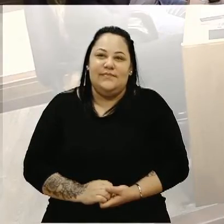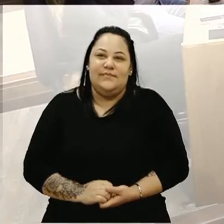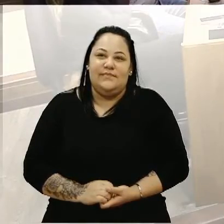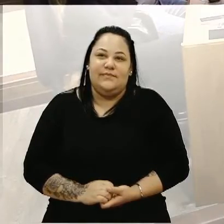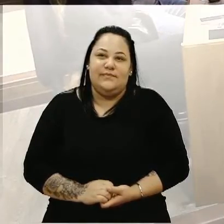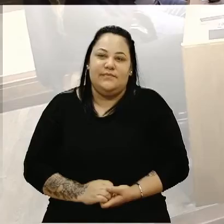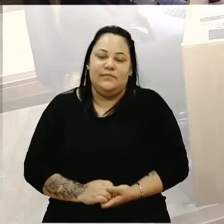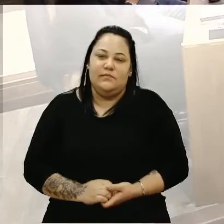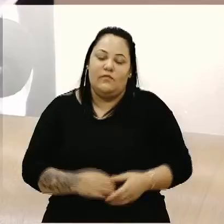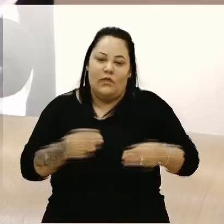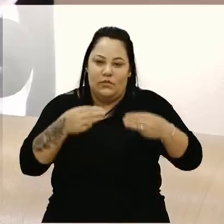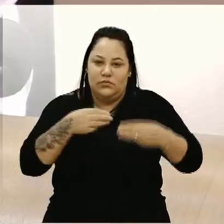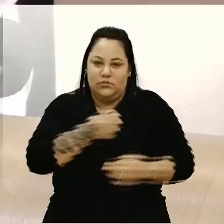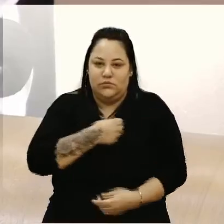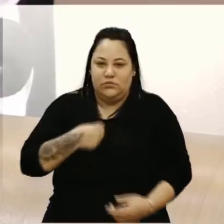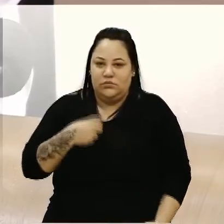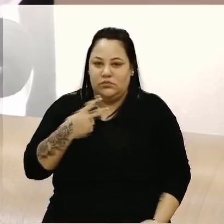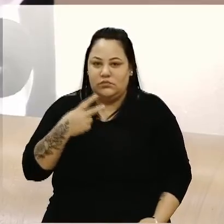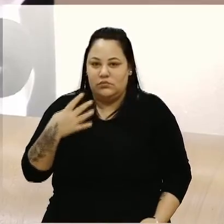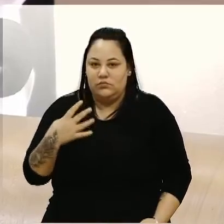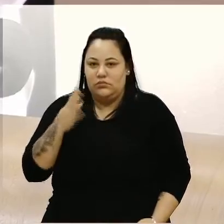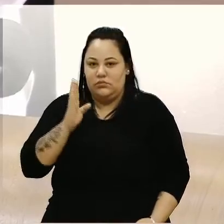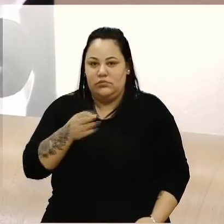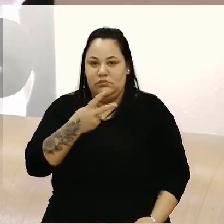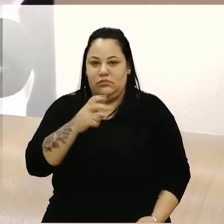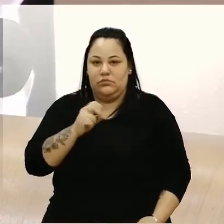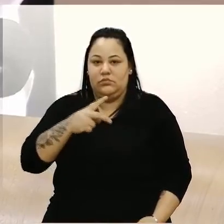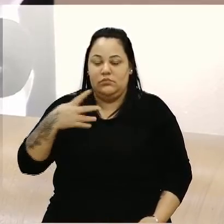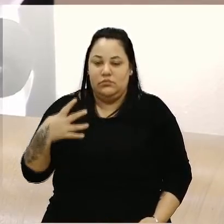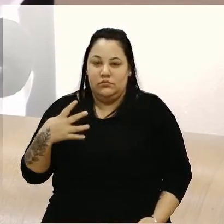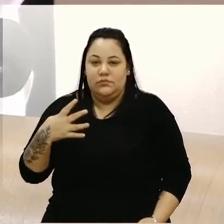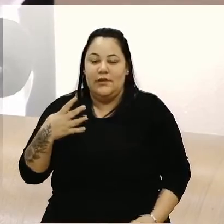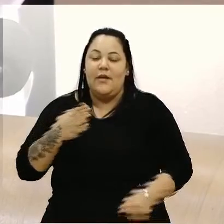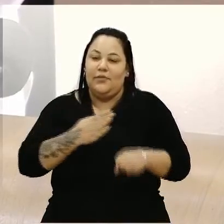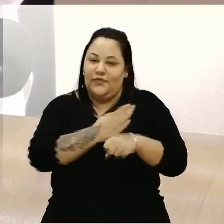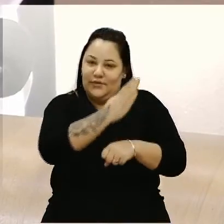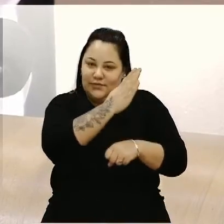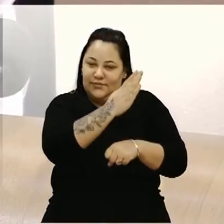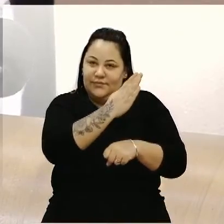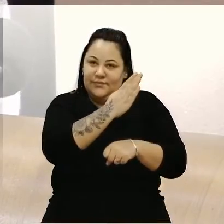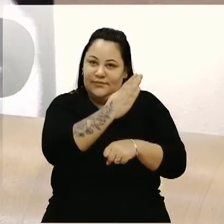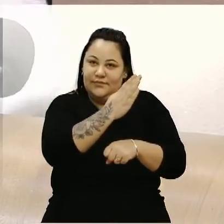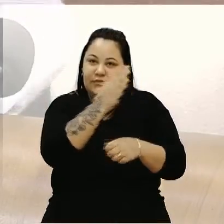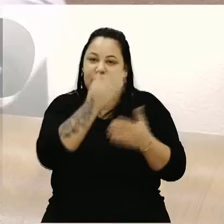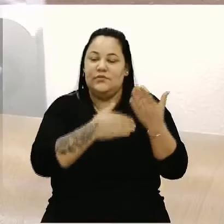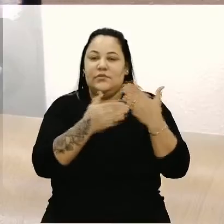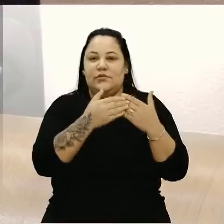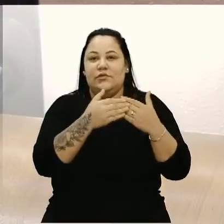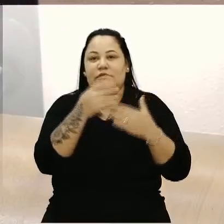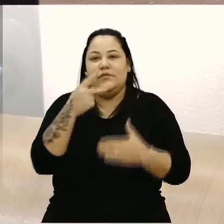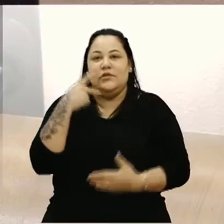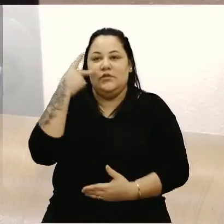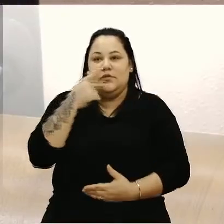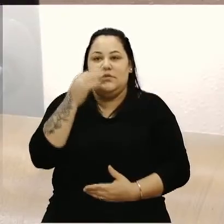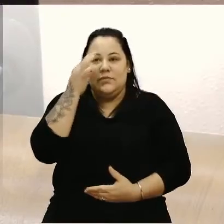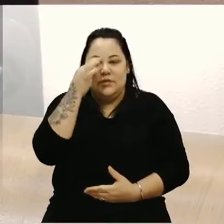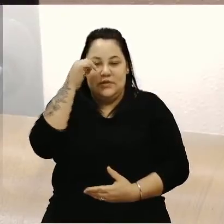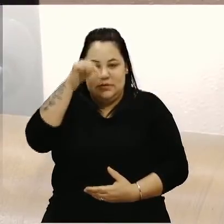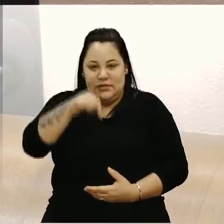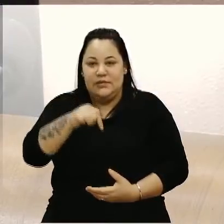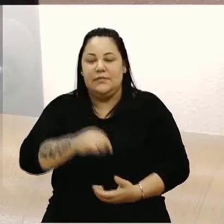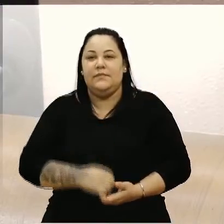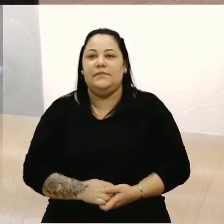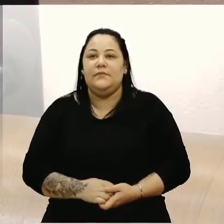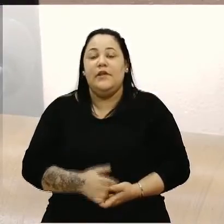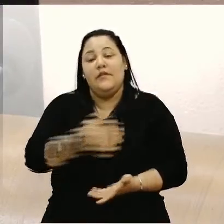A moção número 24/2024 foi aprovada por unanimidade das vereadoras e vereadores,